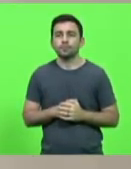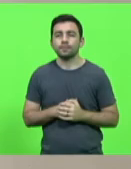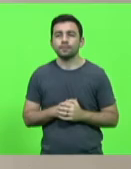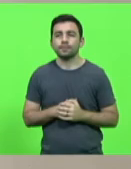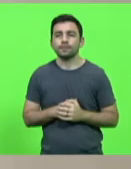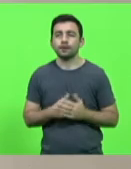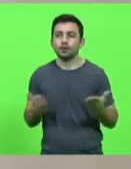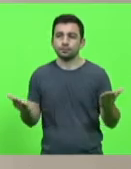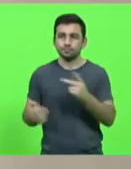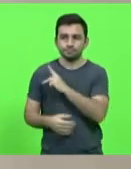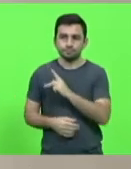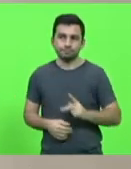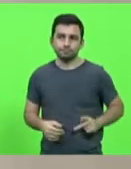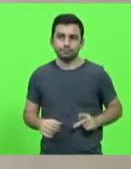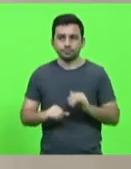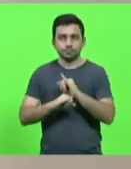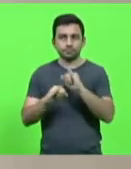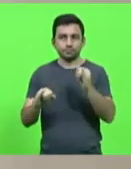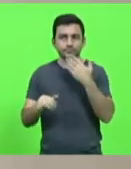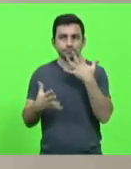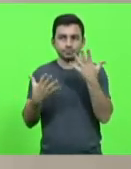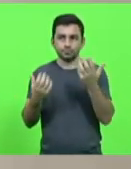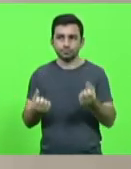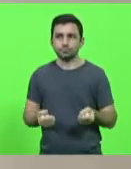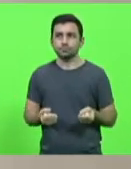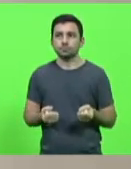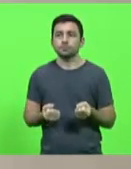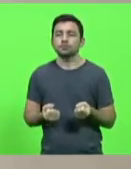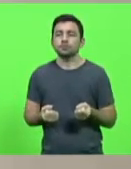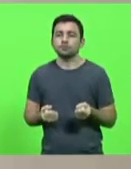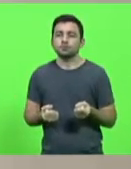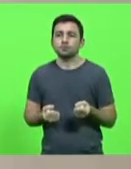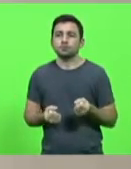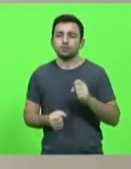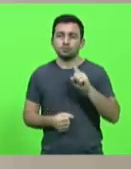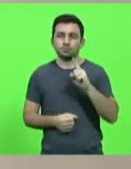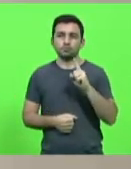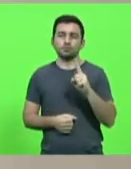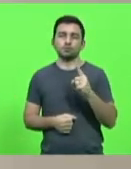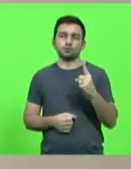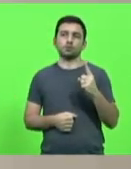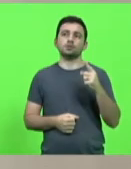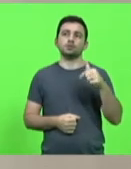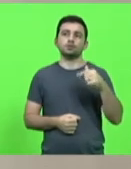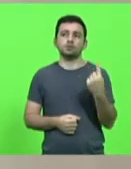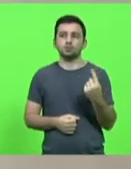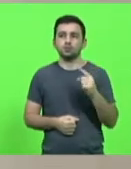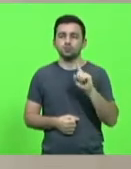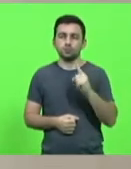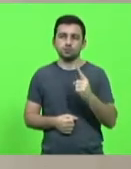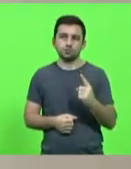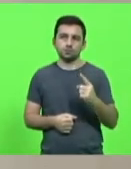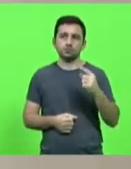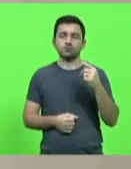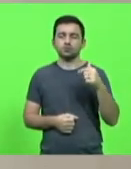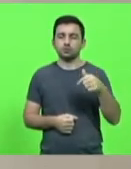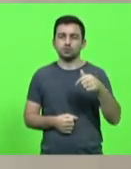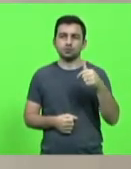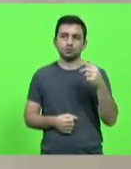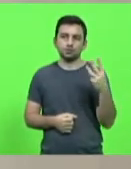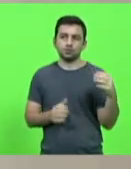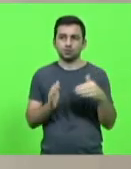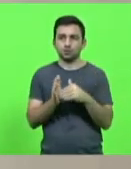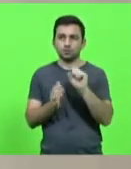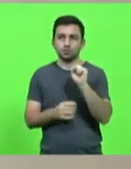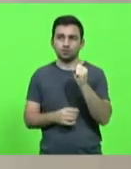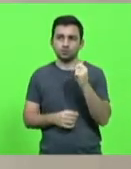Esta presidência comunica que defere os seguintes requerimentos. Requerimento 1.171, 1.173 a 1.185,